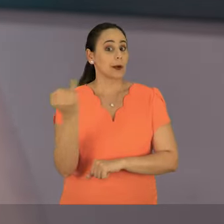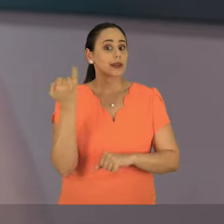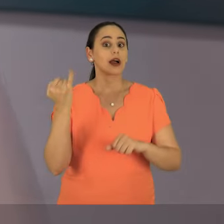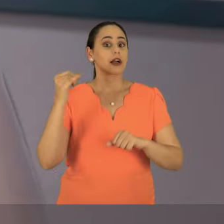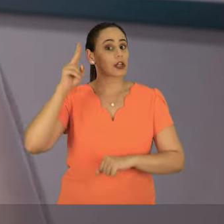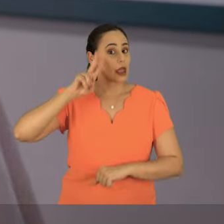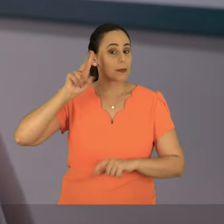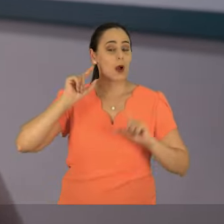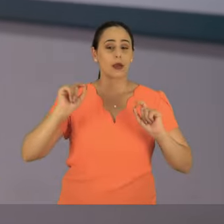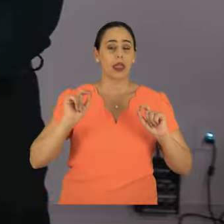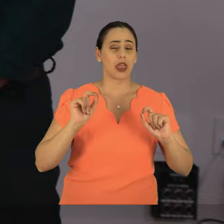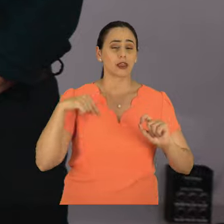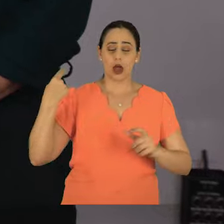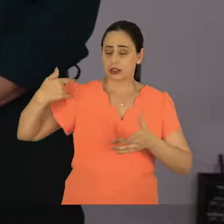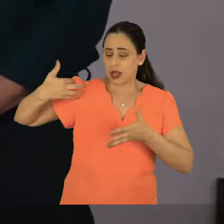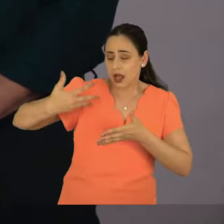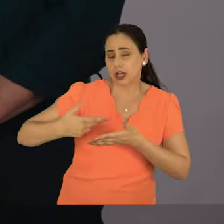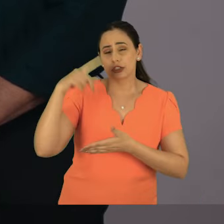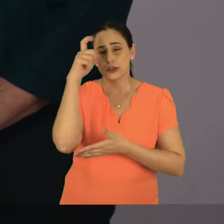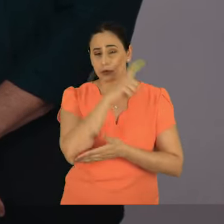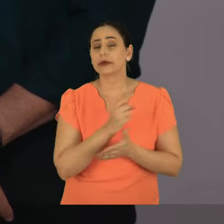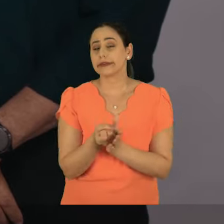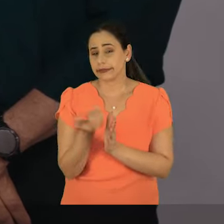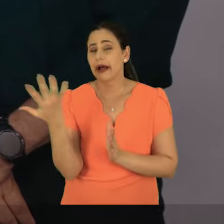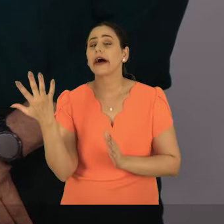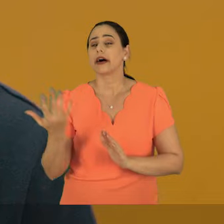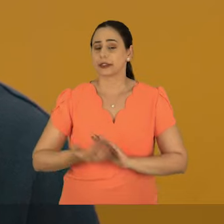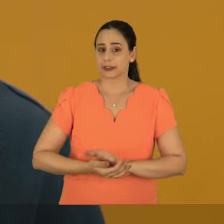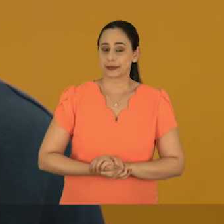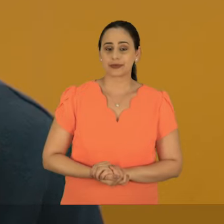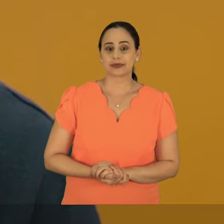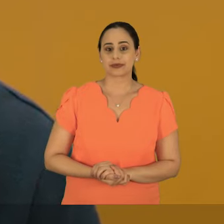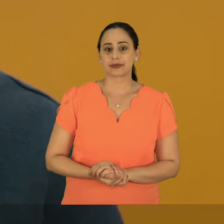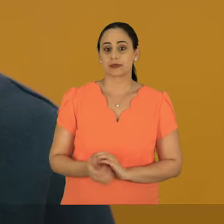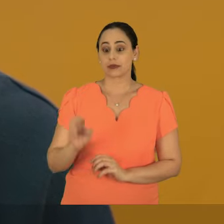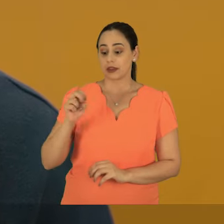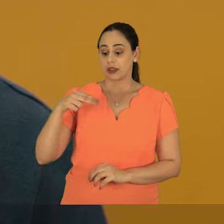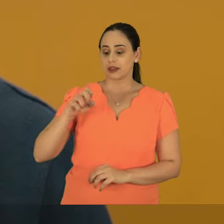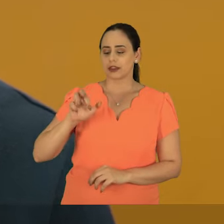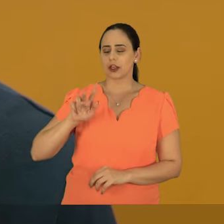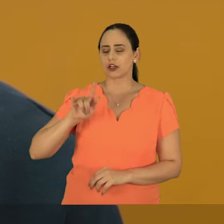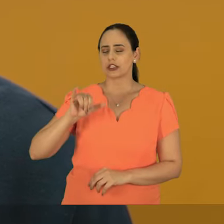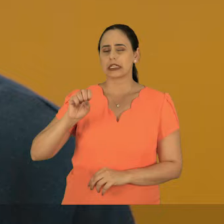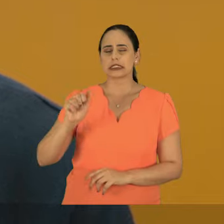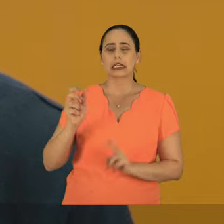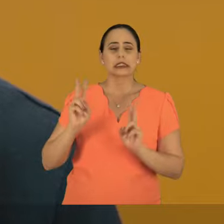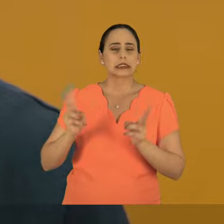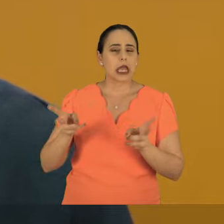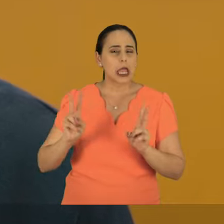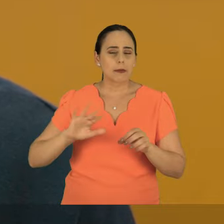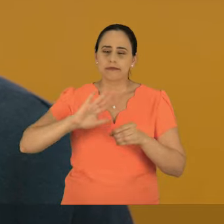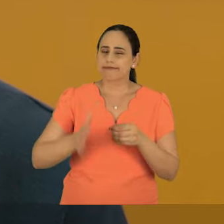Vale ressaltar que nós passamos por muitas dificuldades. A Energisa tem trabalhado, tem no seu DNA